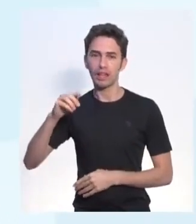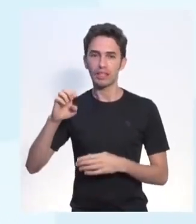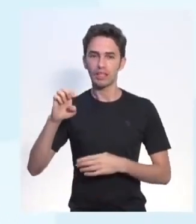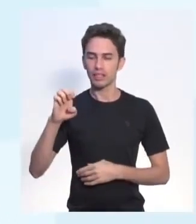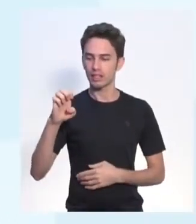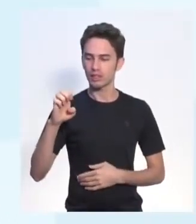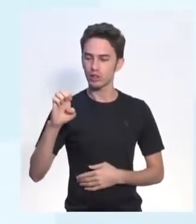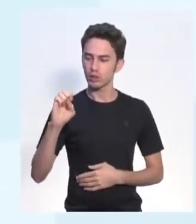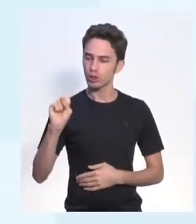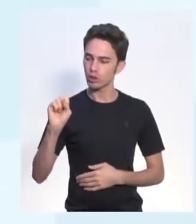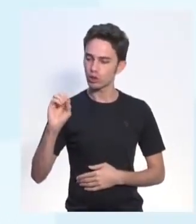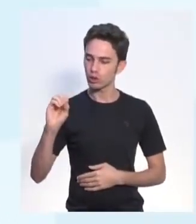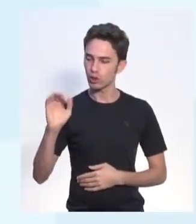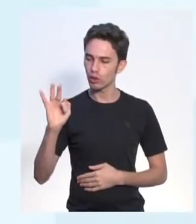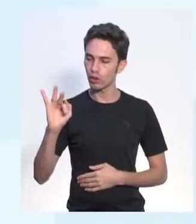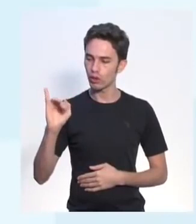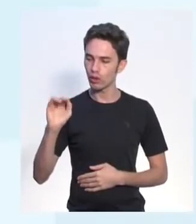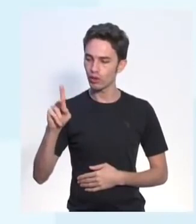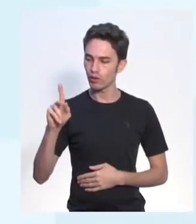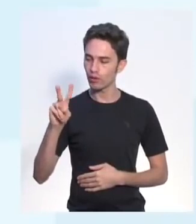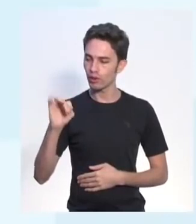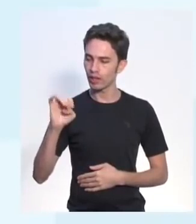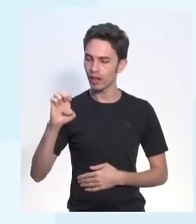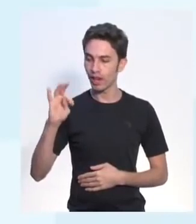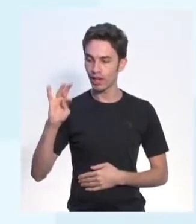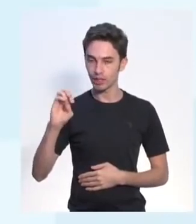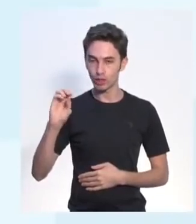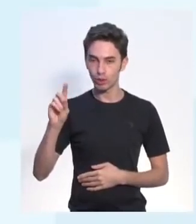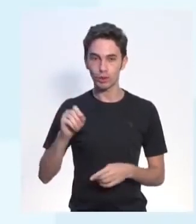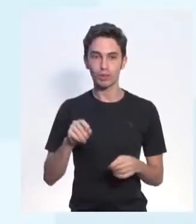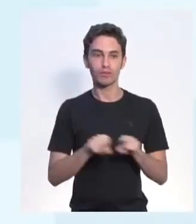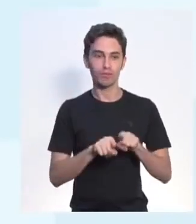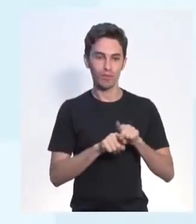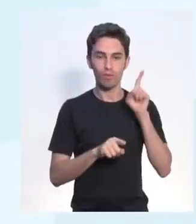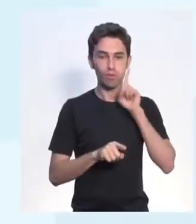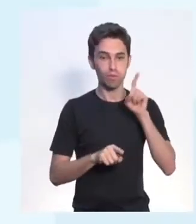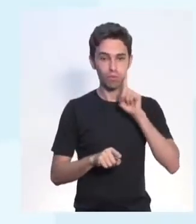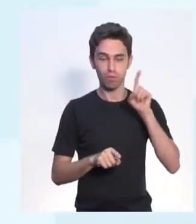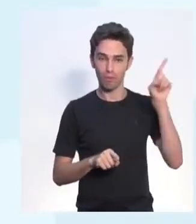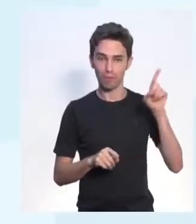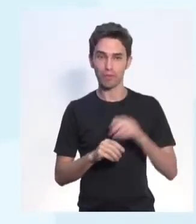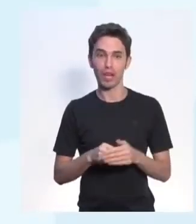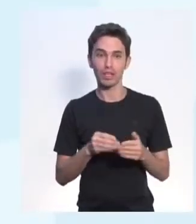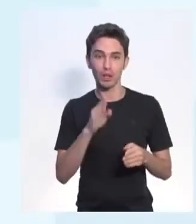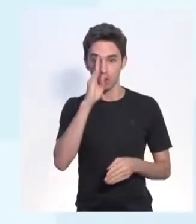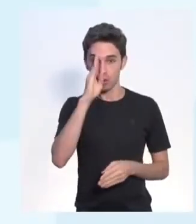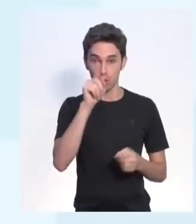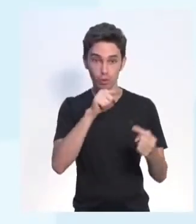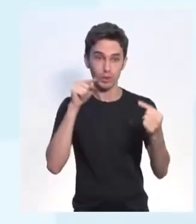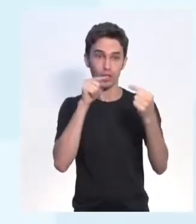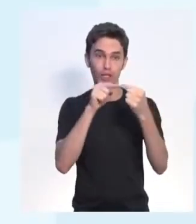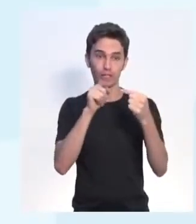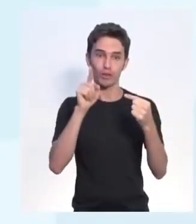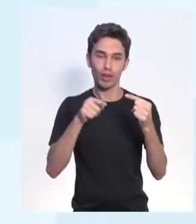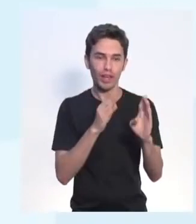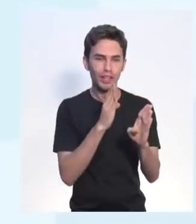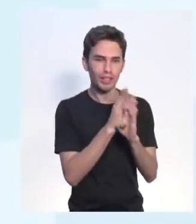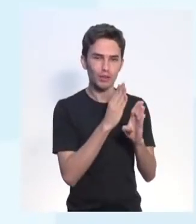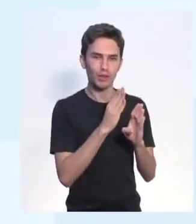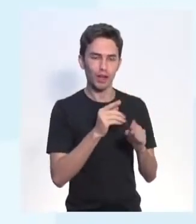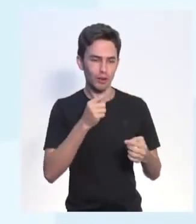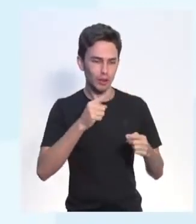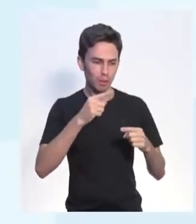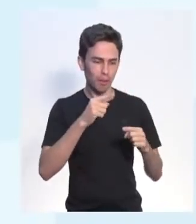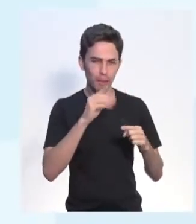estadunidenses. Temos como objetivo identificar as principais características e aspectos da Guerra Fria